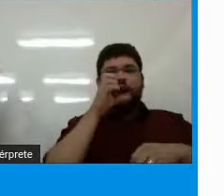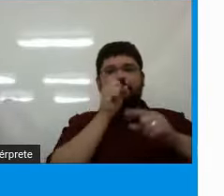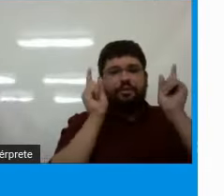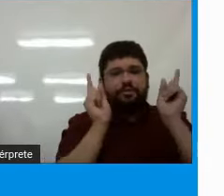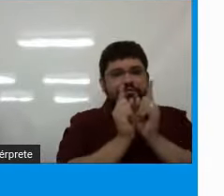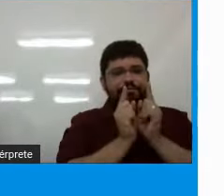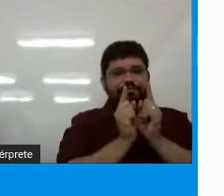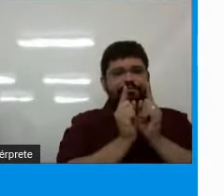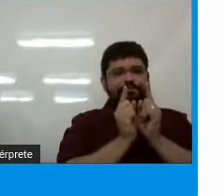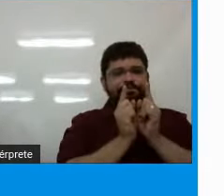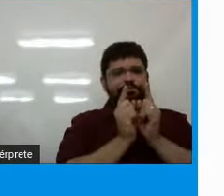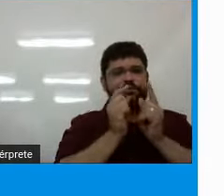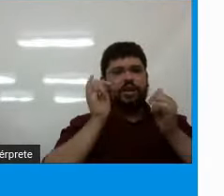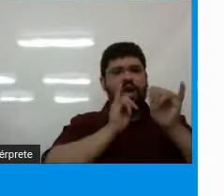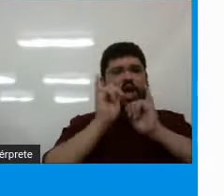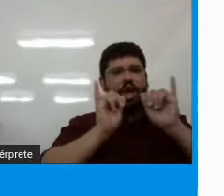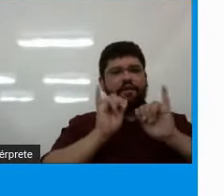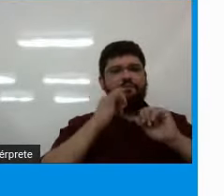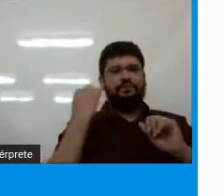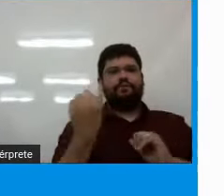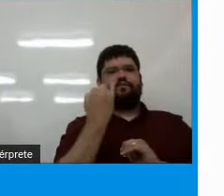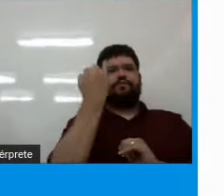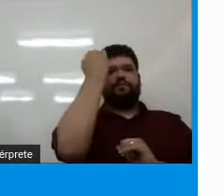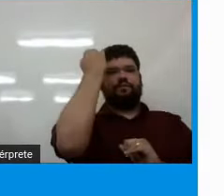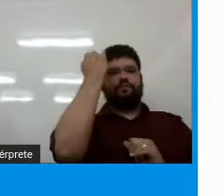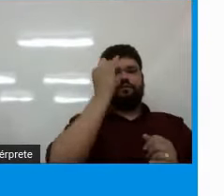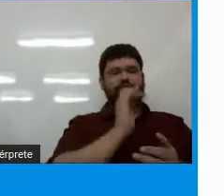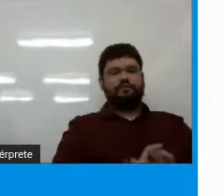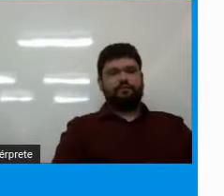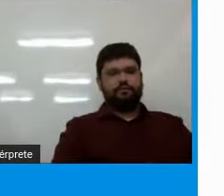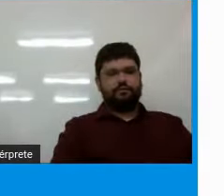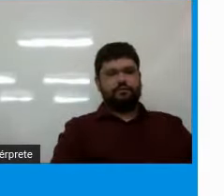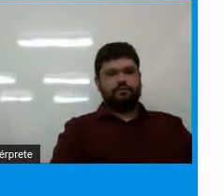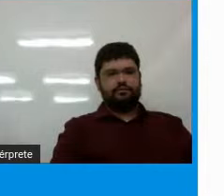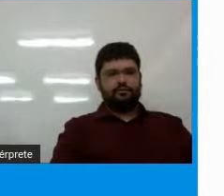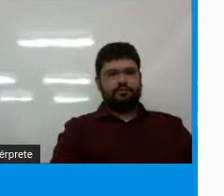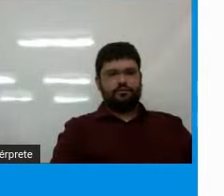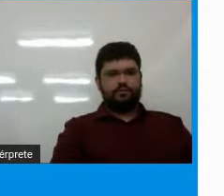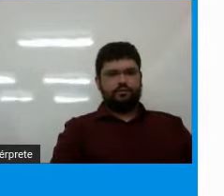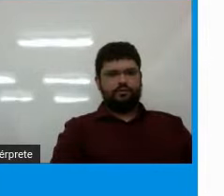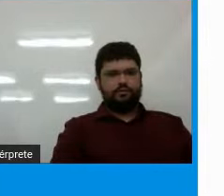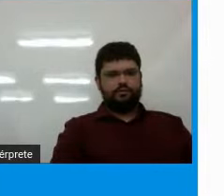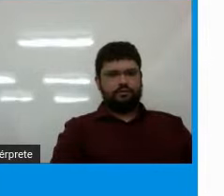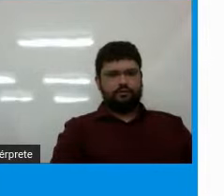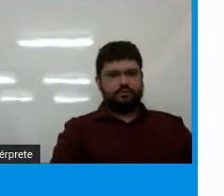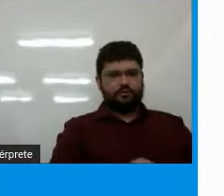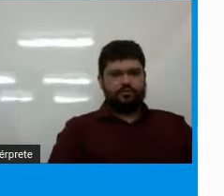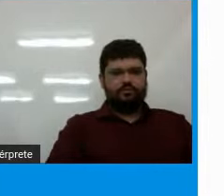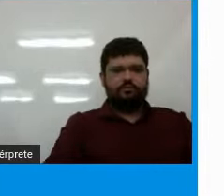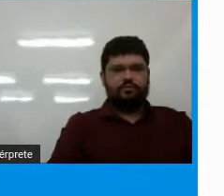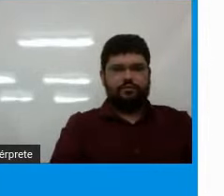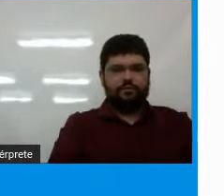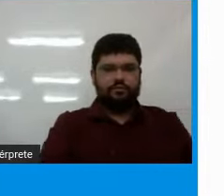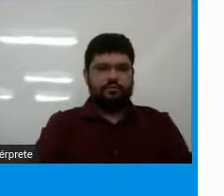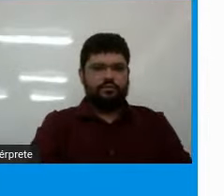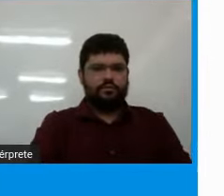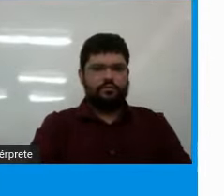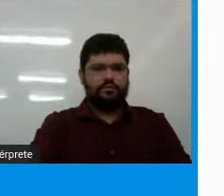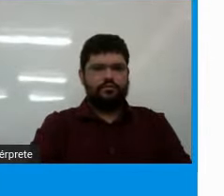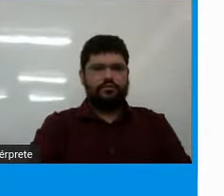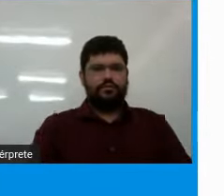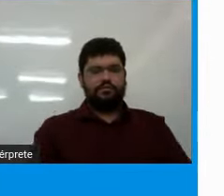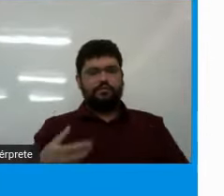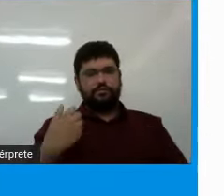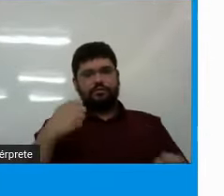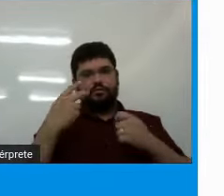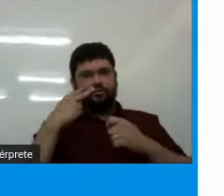acho que com informações importantes. Dando continuidade aí às nossas ferramentas, eu aconselho vocês a dar uma